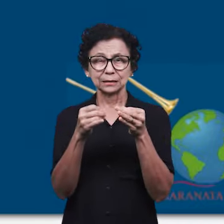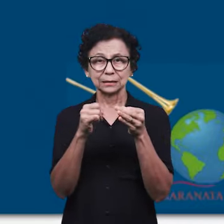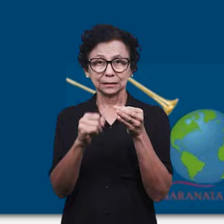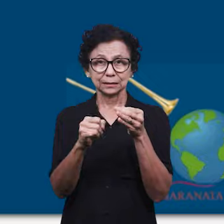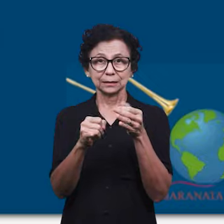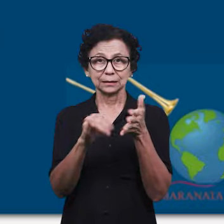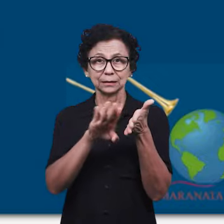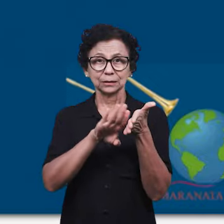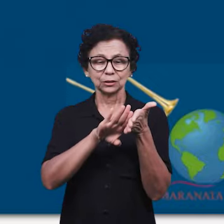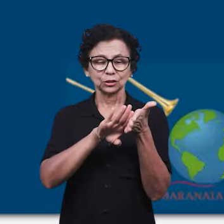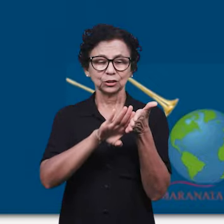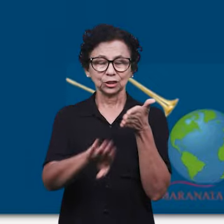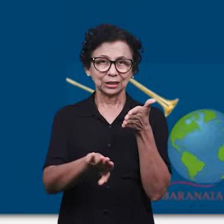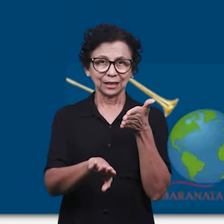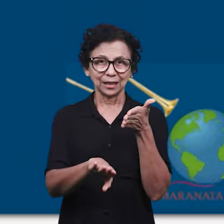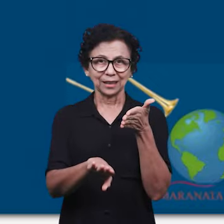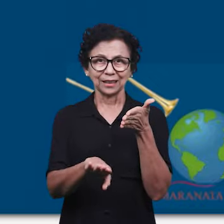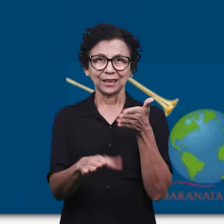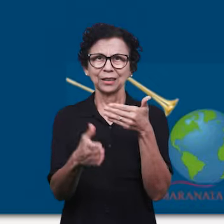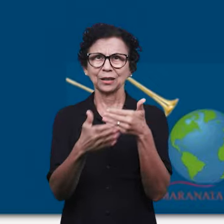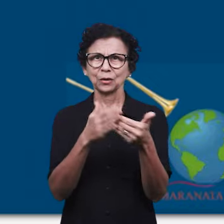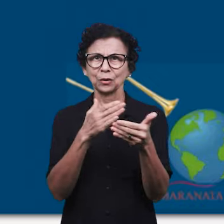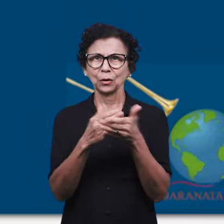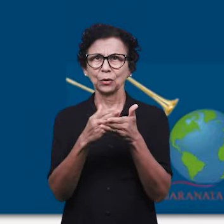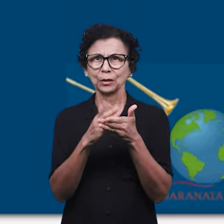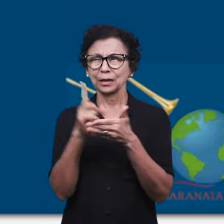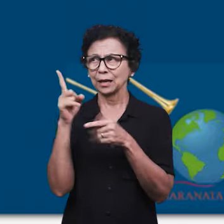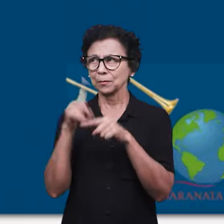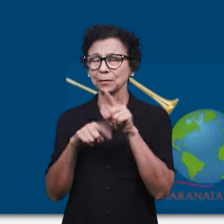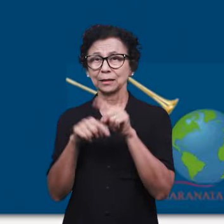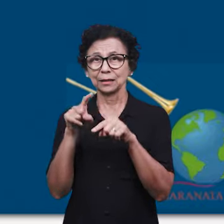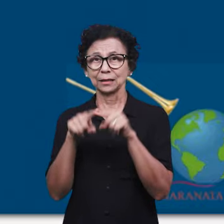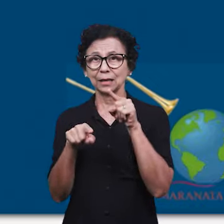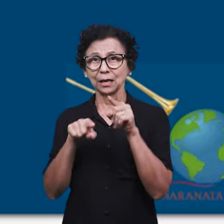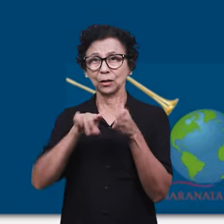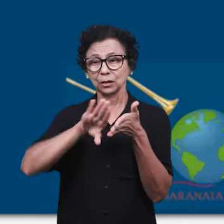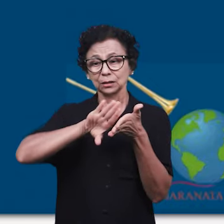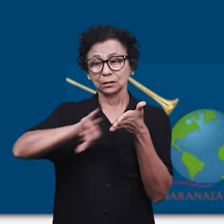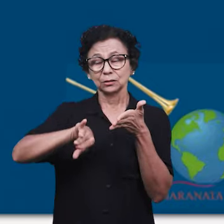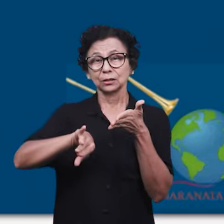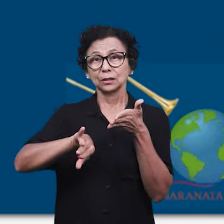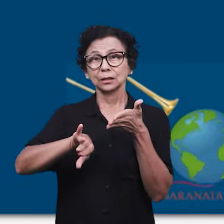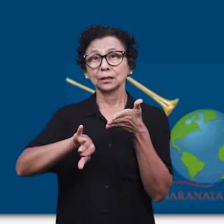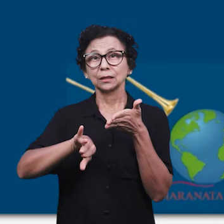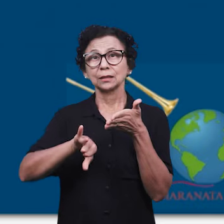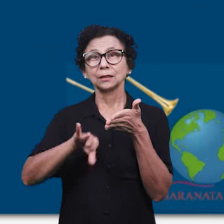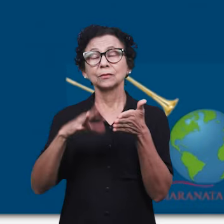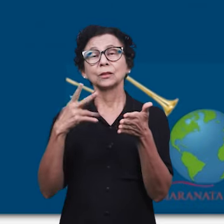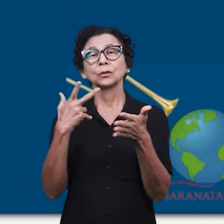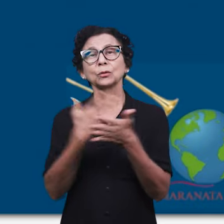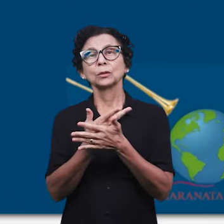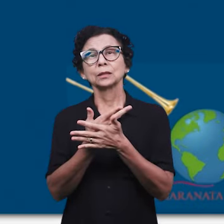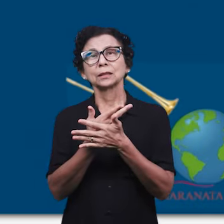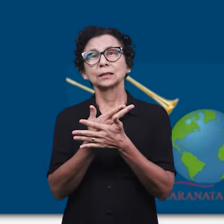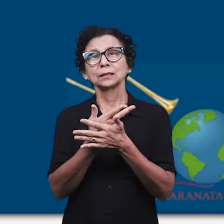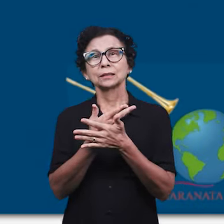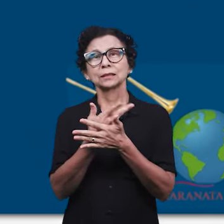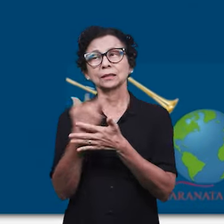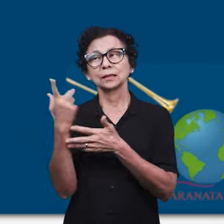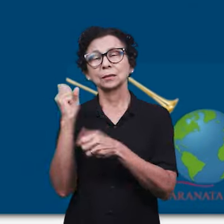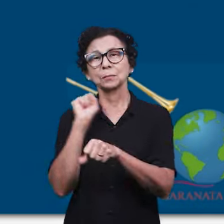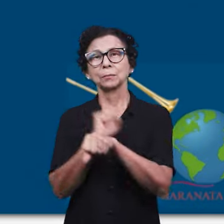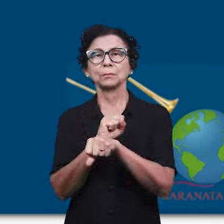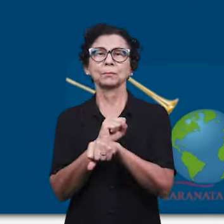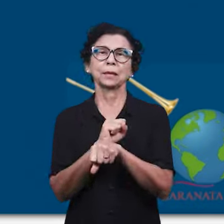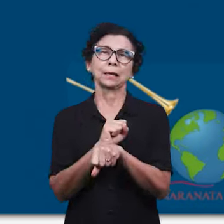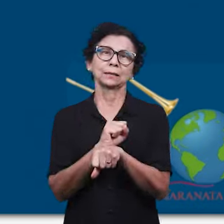retirar qualquer uma dessas pecinhas, o que, que vai acontecer? Esse sistema, ele simplesmente para de funcionar.